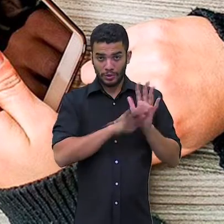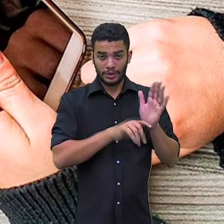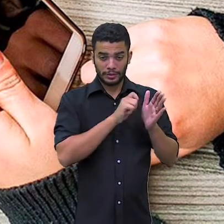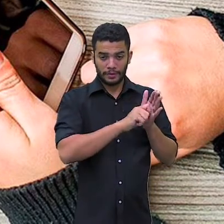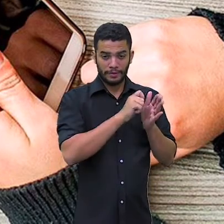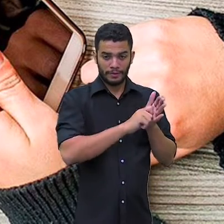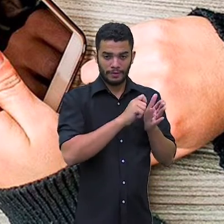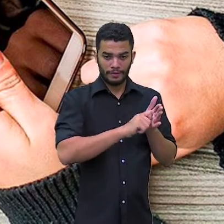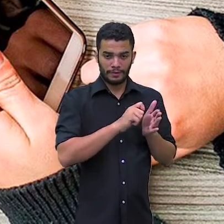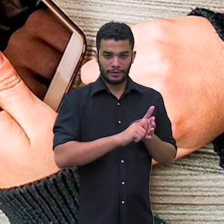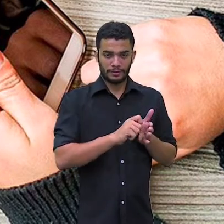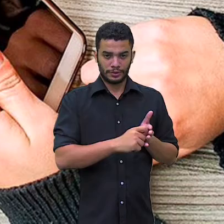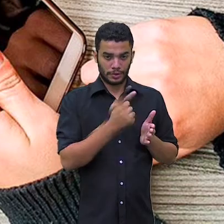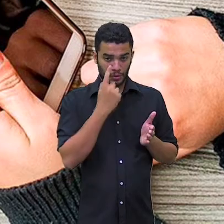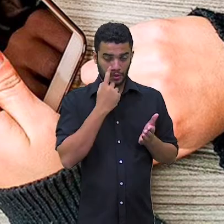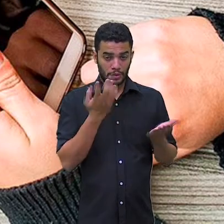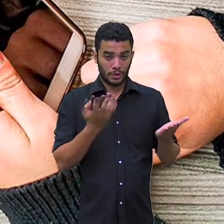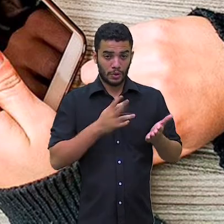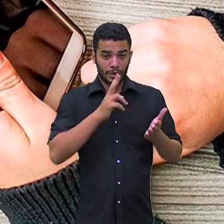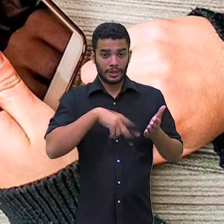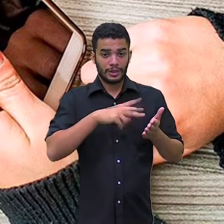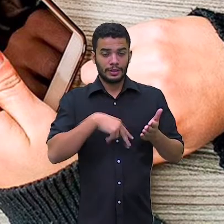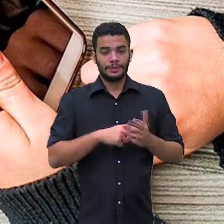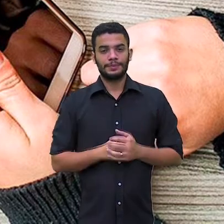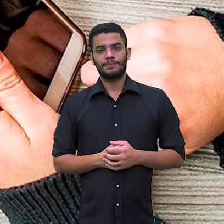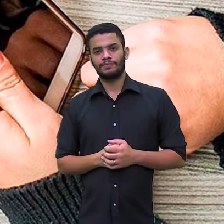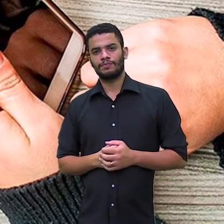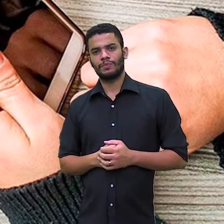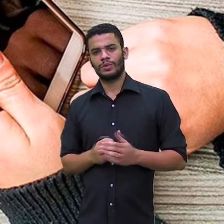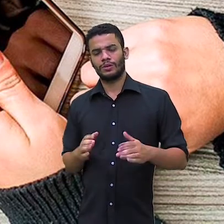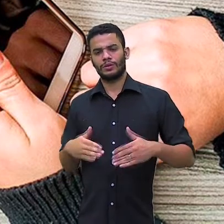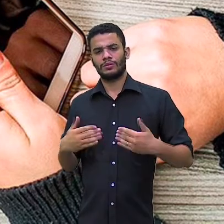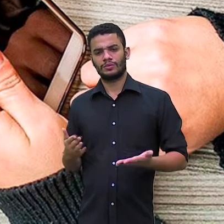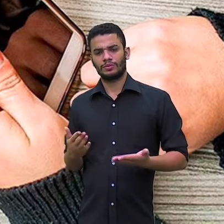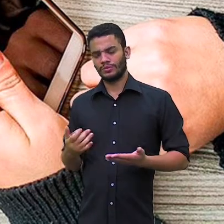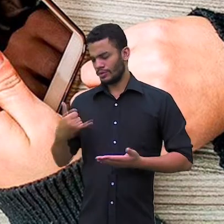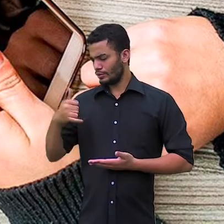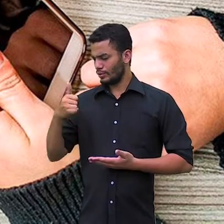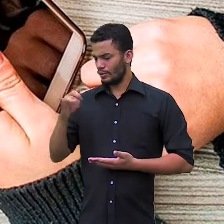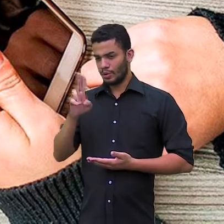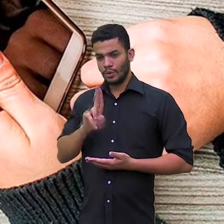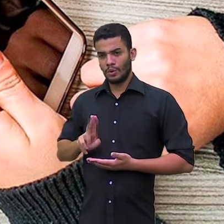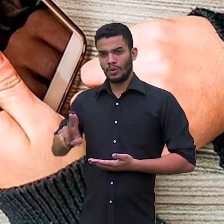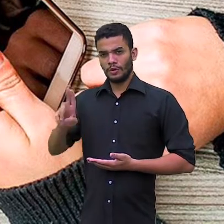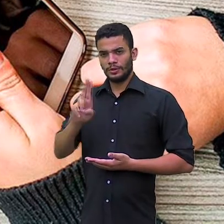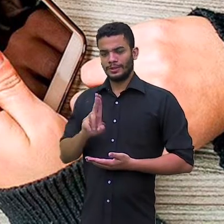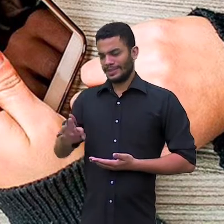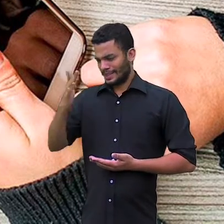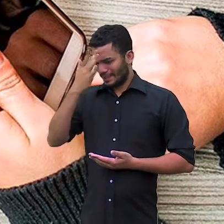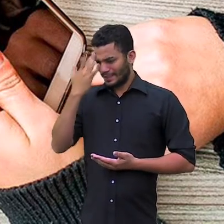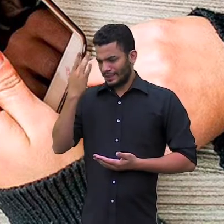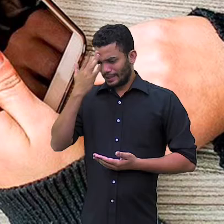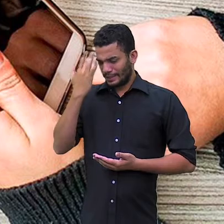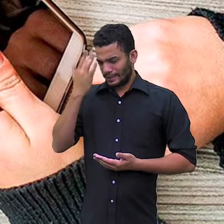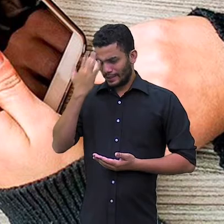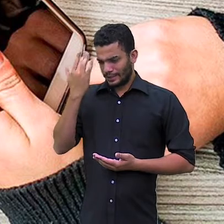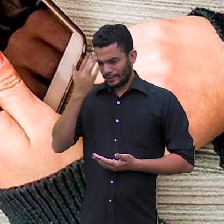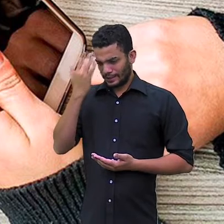então. Farei a leitura para vocês. O uso do celular é considerado atualmente o